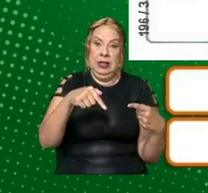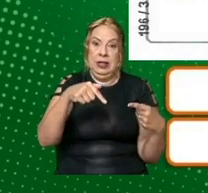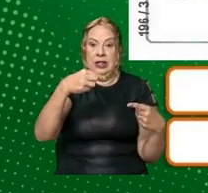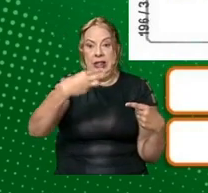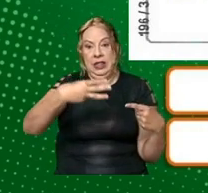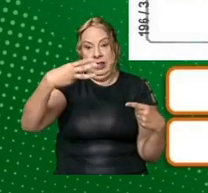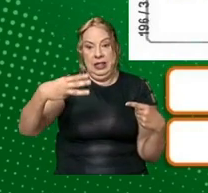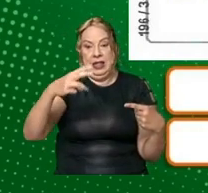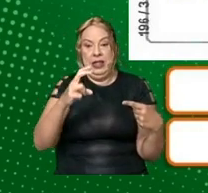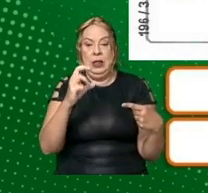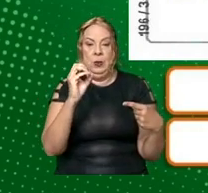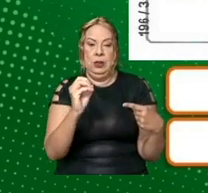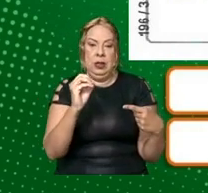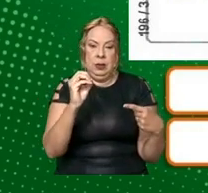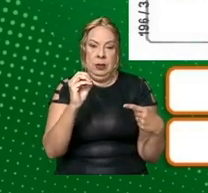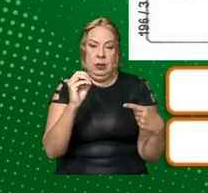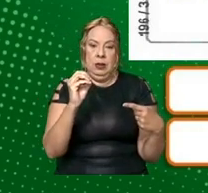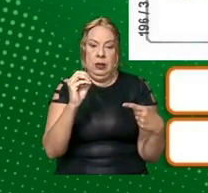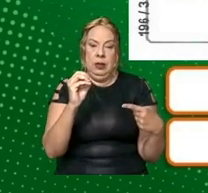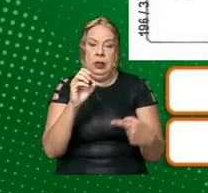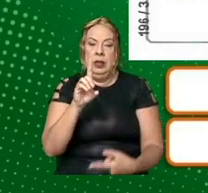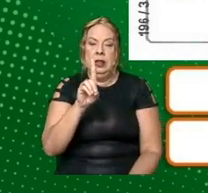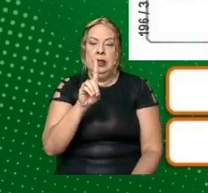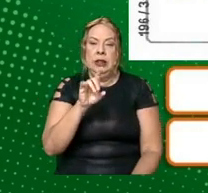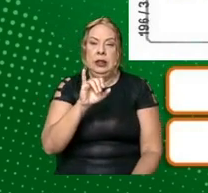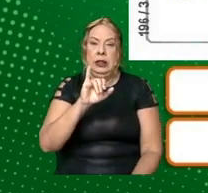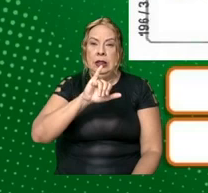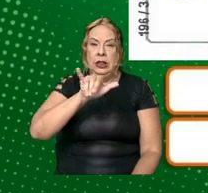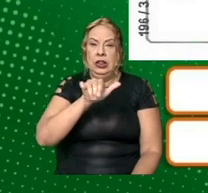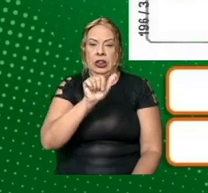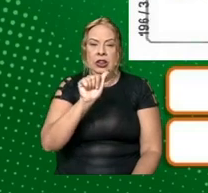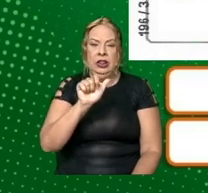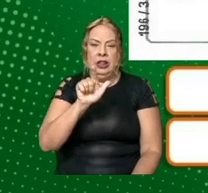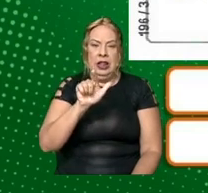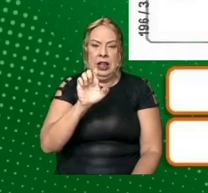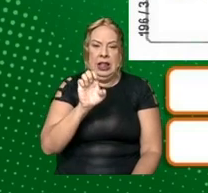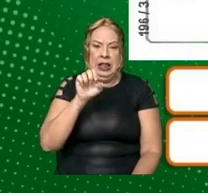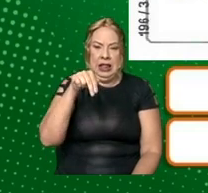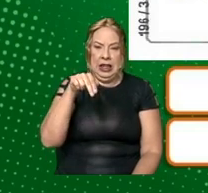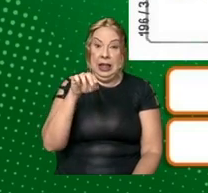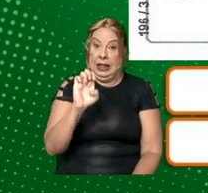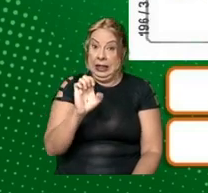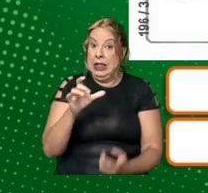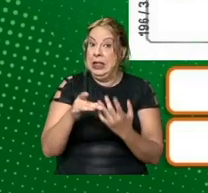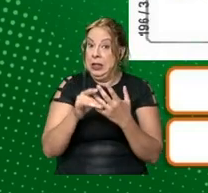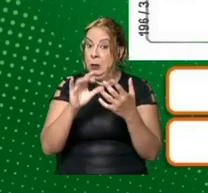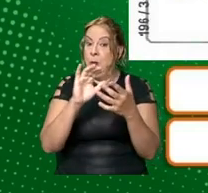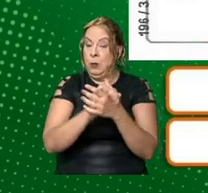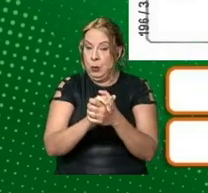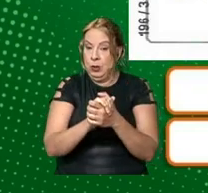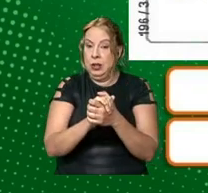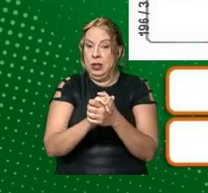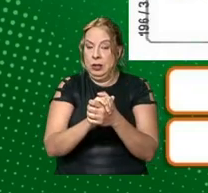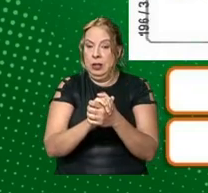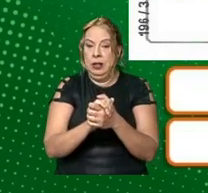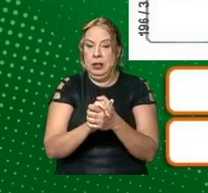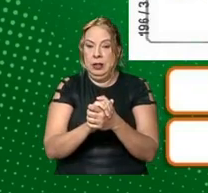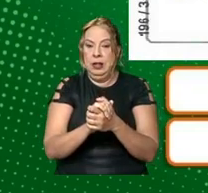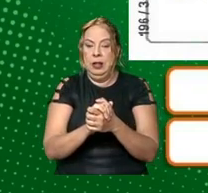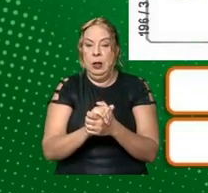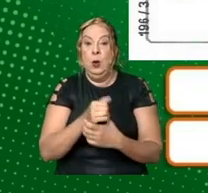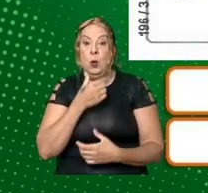número 173350, de Jalene, esposa. Colocou ali o detalhe, esposa, o marido, tá?